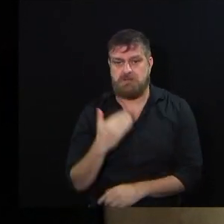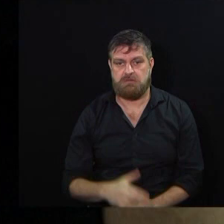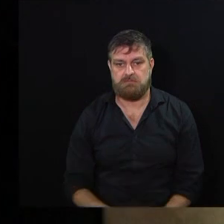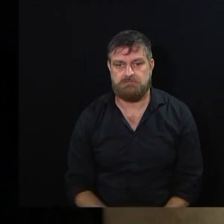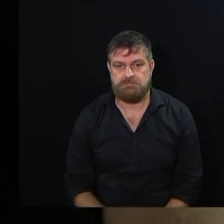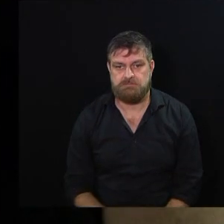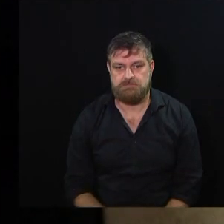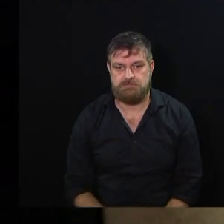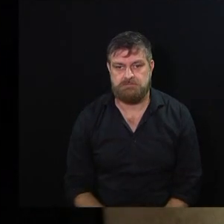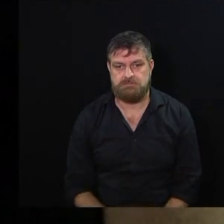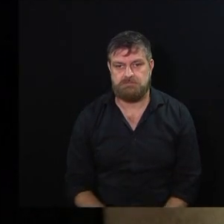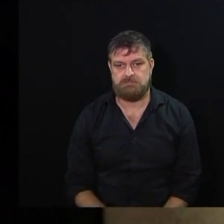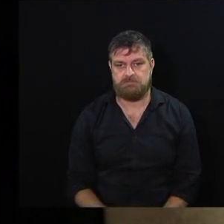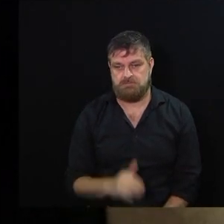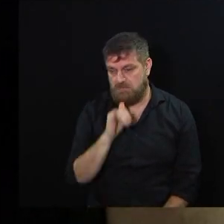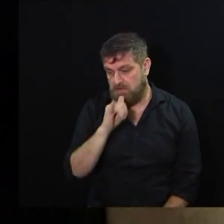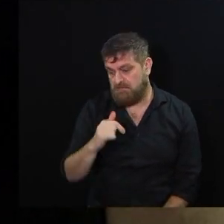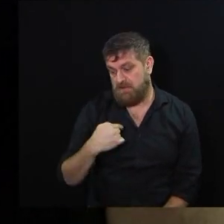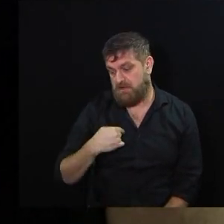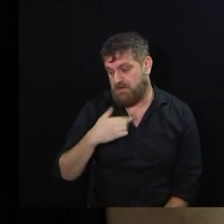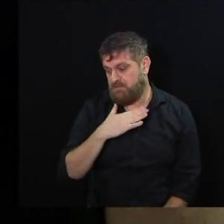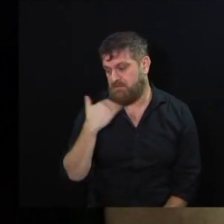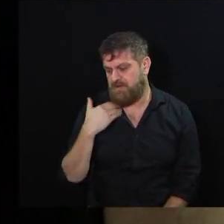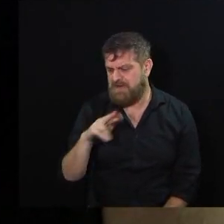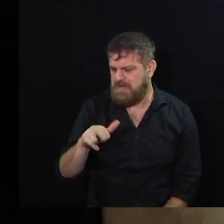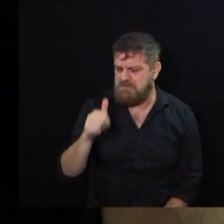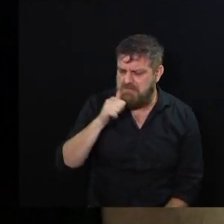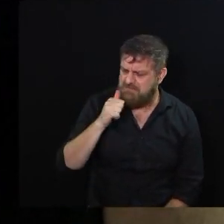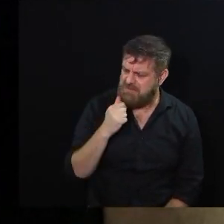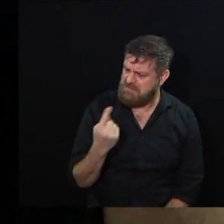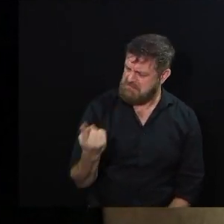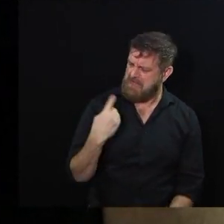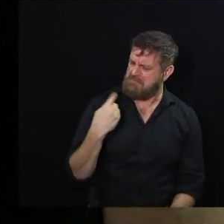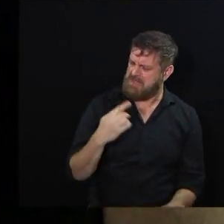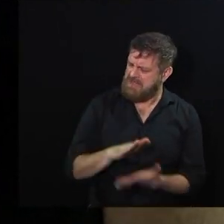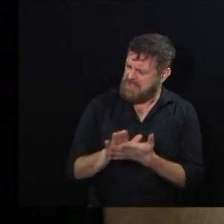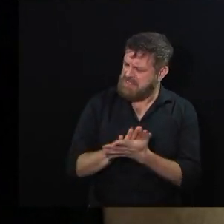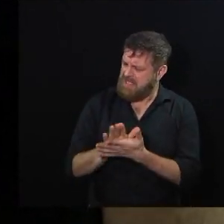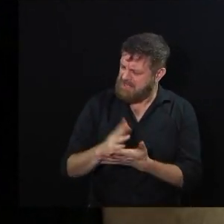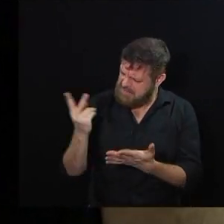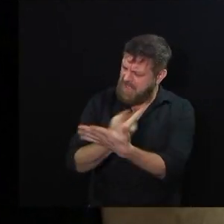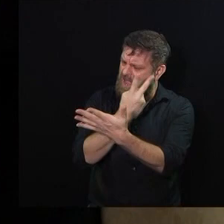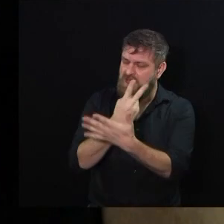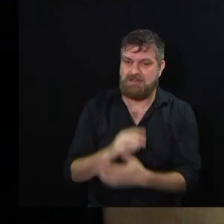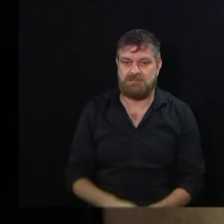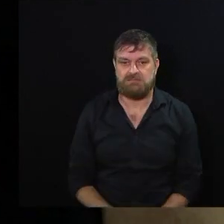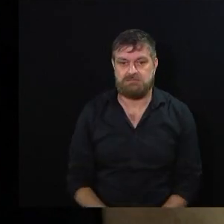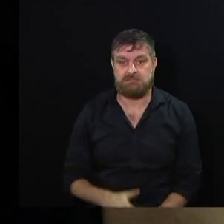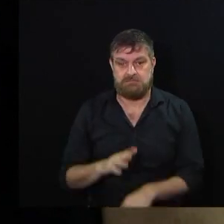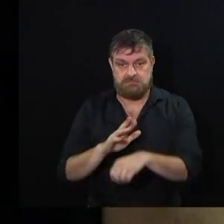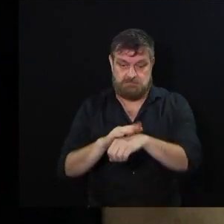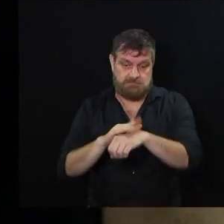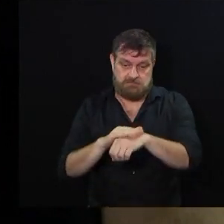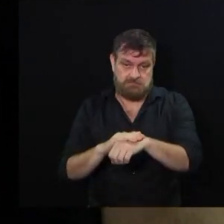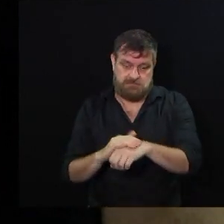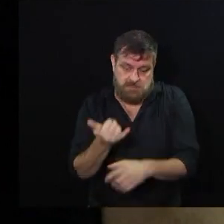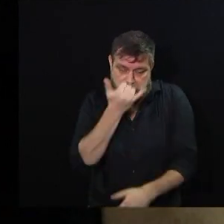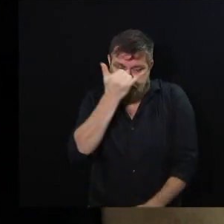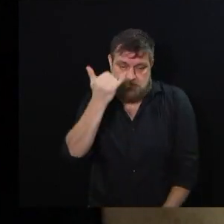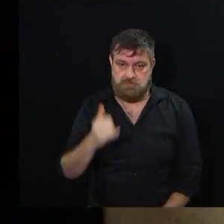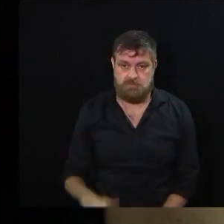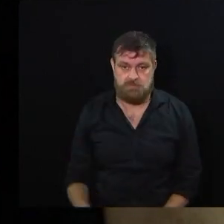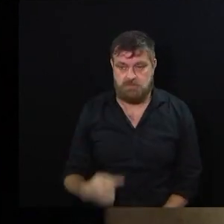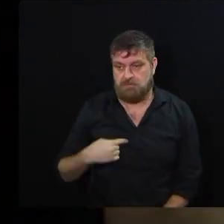aqui que eu vou morrer e a minha irmã fica brava. Mas não é assim, não, né? Porque a doença é a hora que chegar, chegou. Estou na mão de Deus.